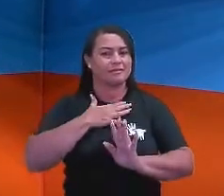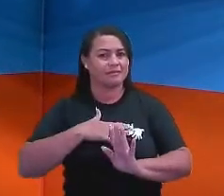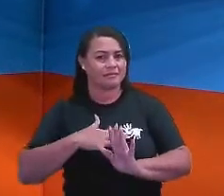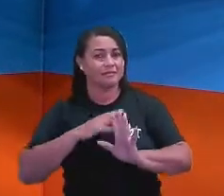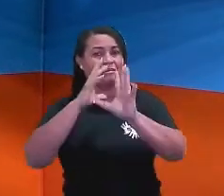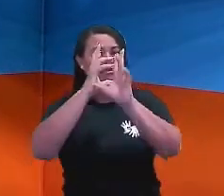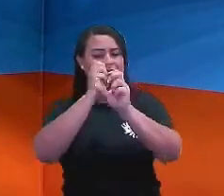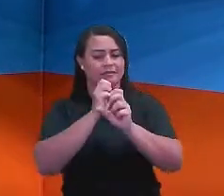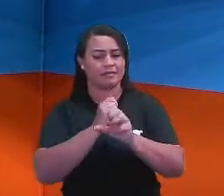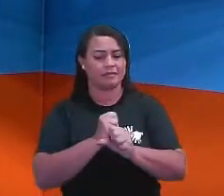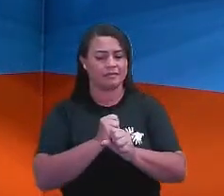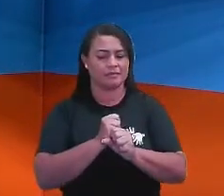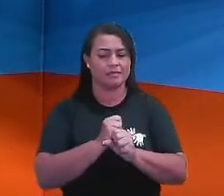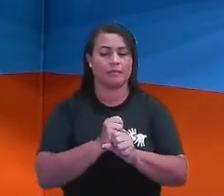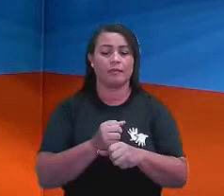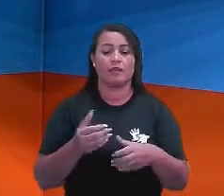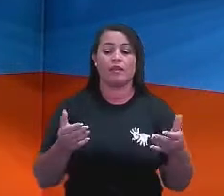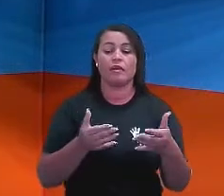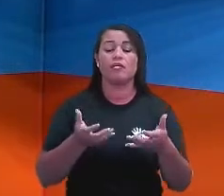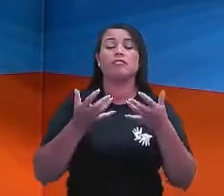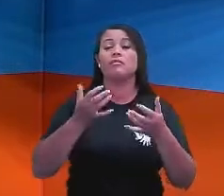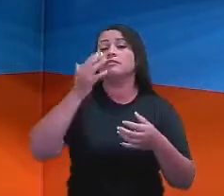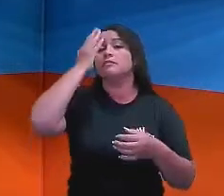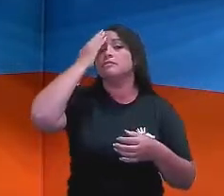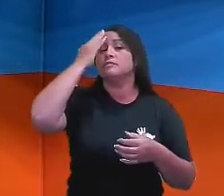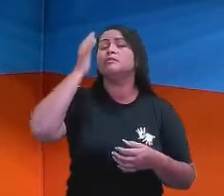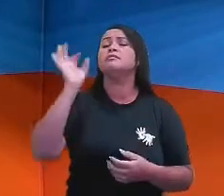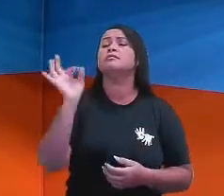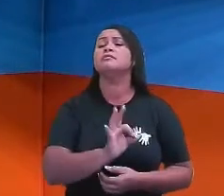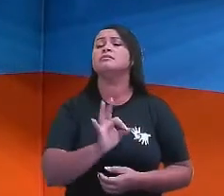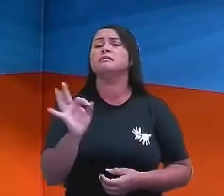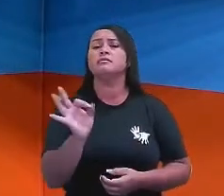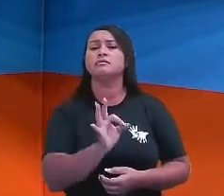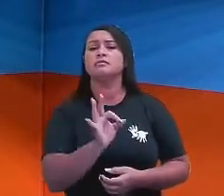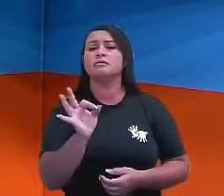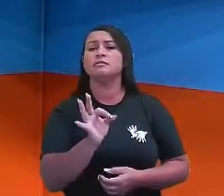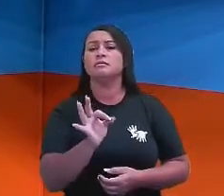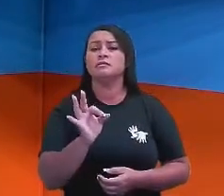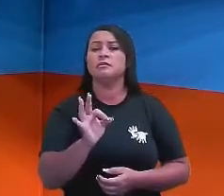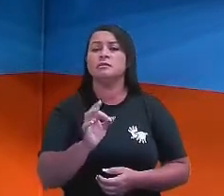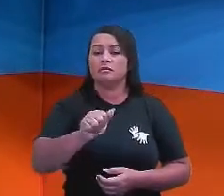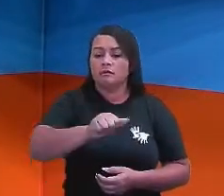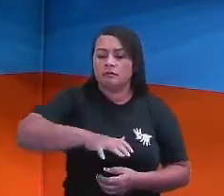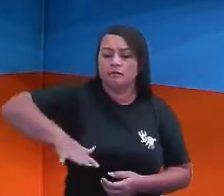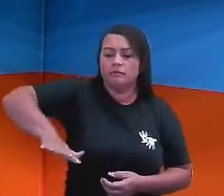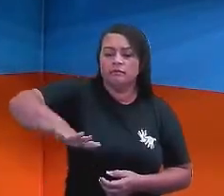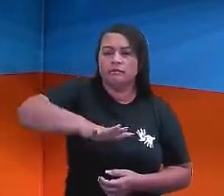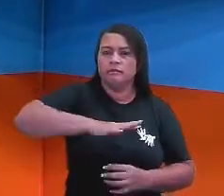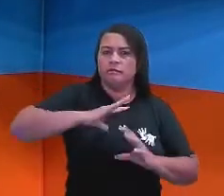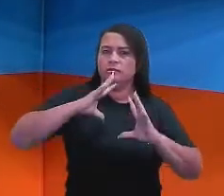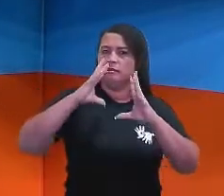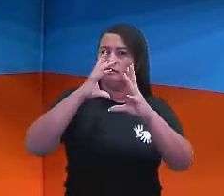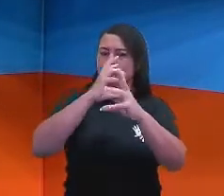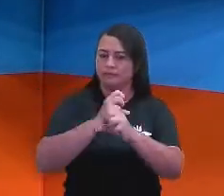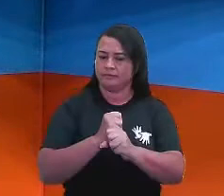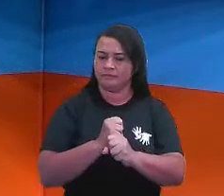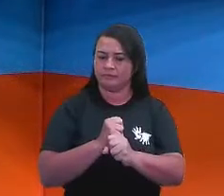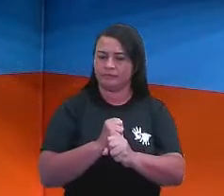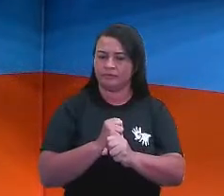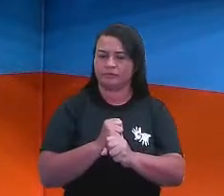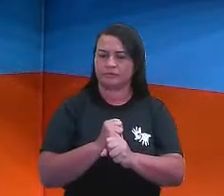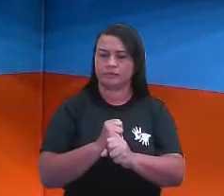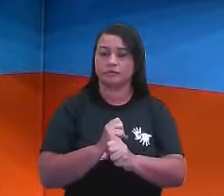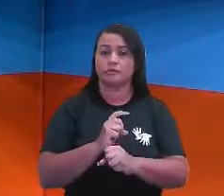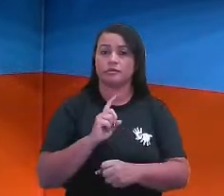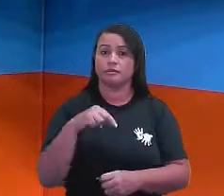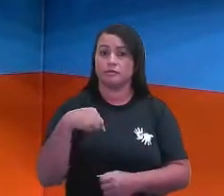o cálculo. E aqui eu quero saber o percentual da área total, né? Que